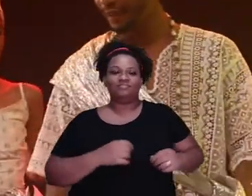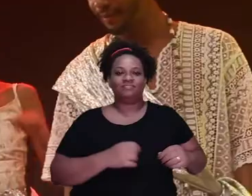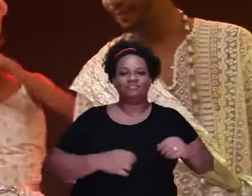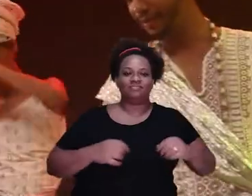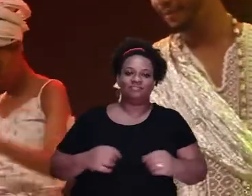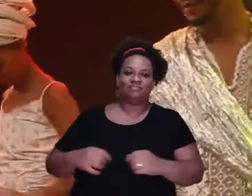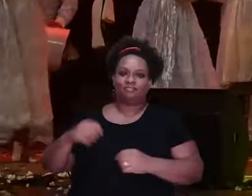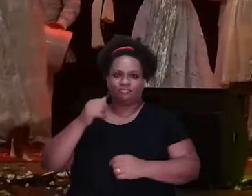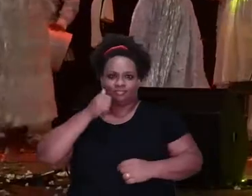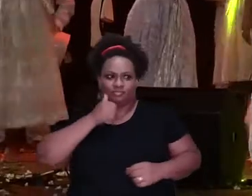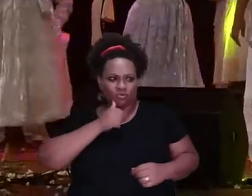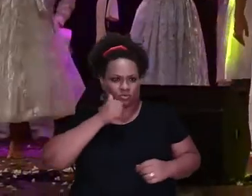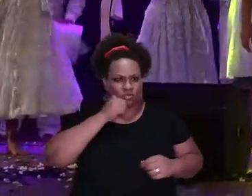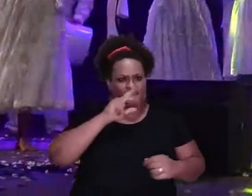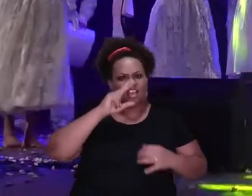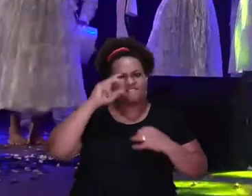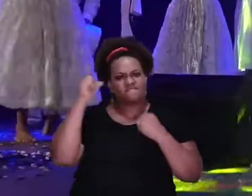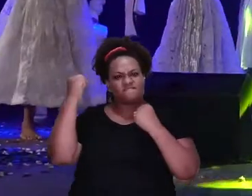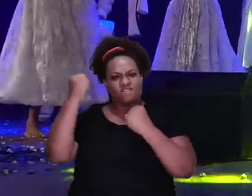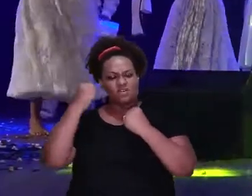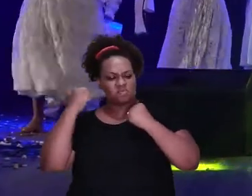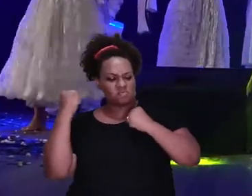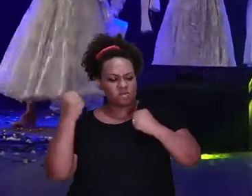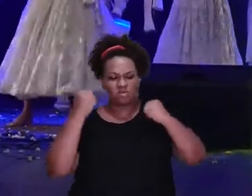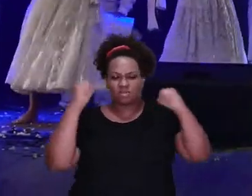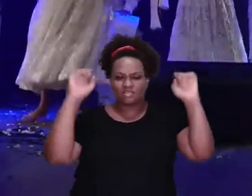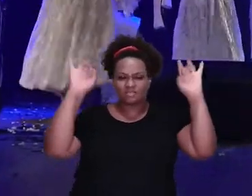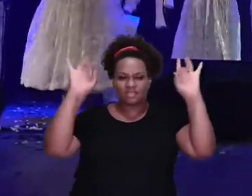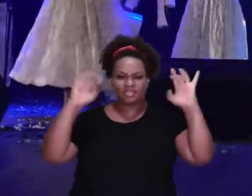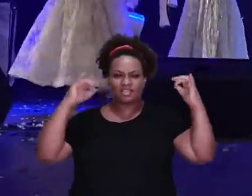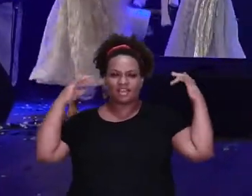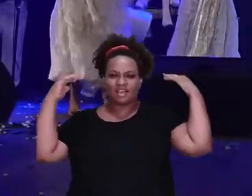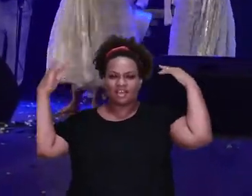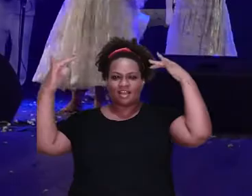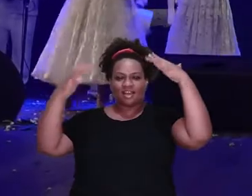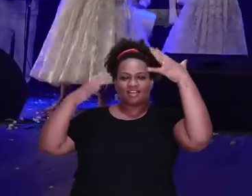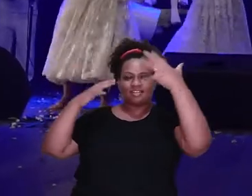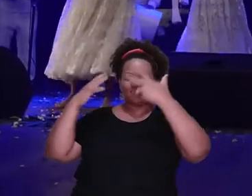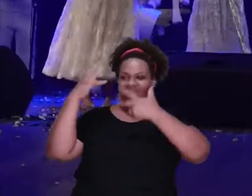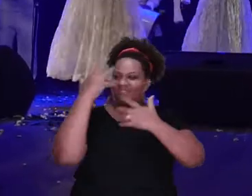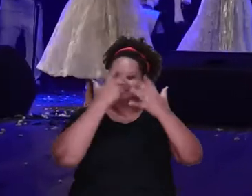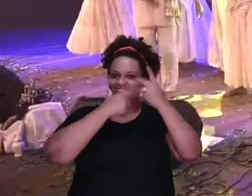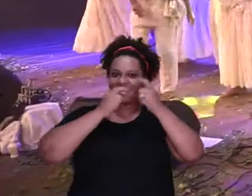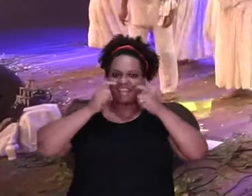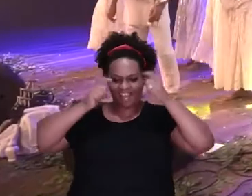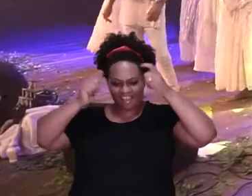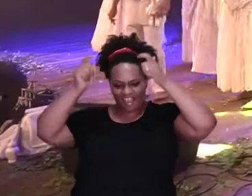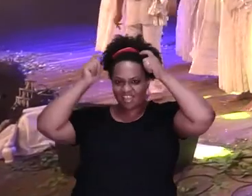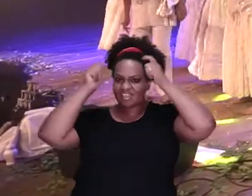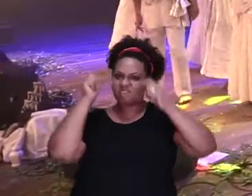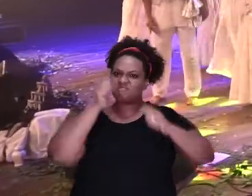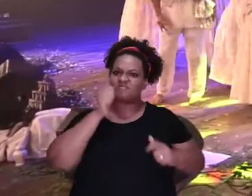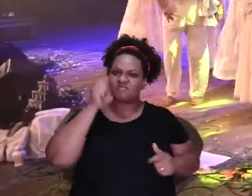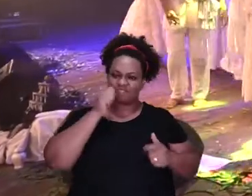olha ou mulher forte e poderosa estragada zona de não tá beleza rainha o bicho nada